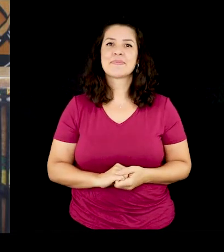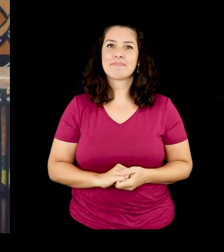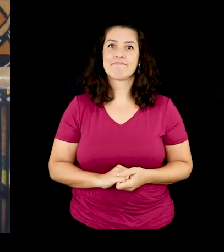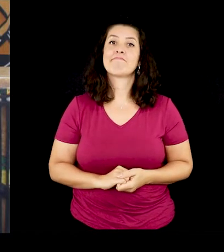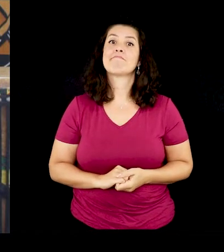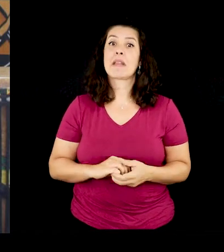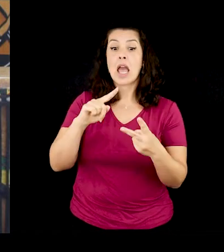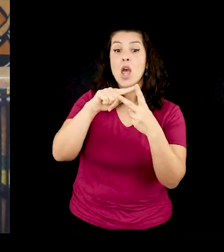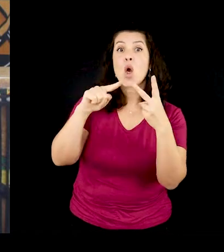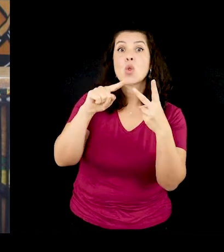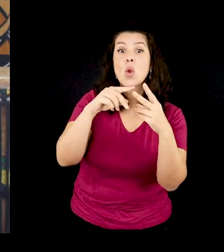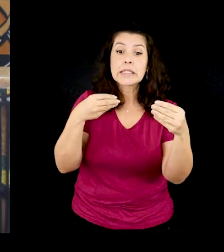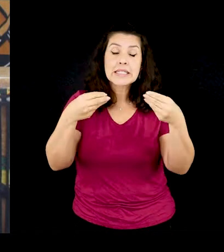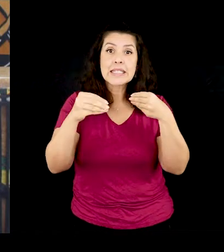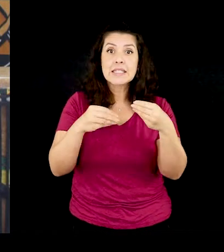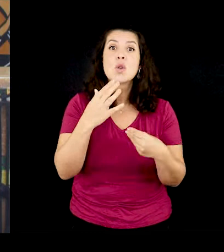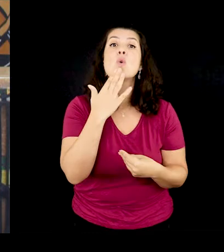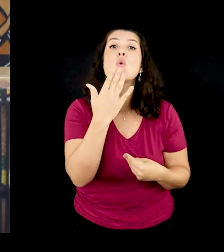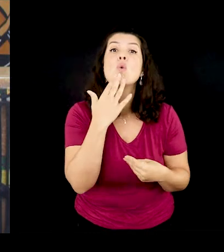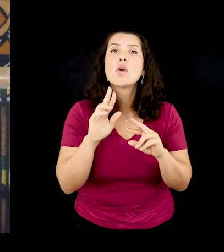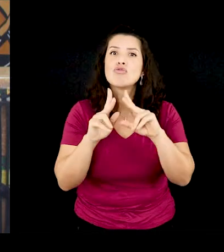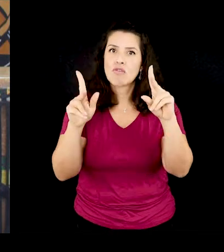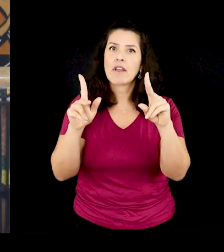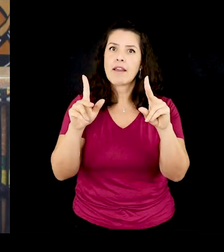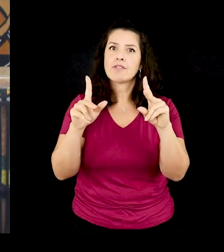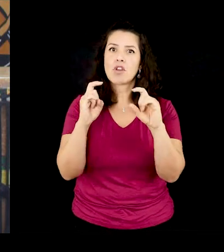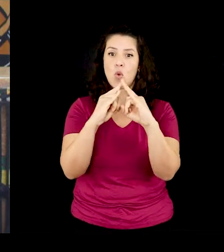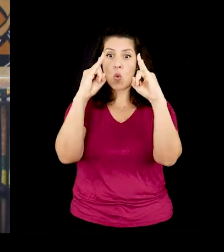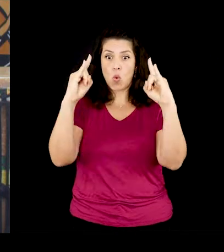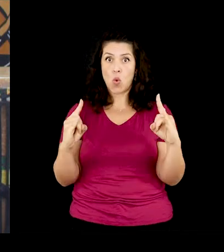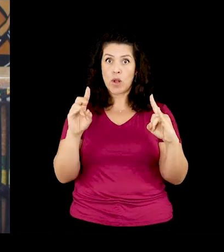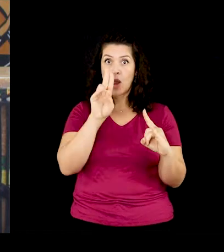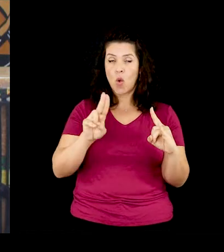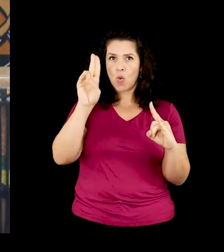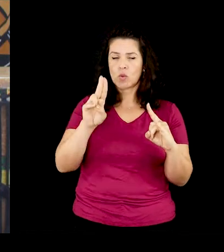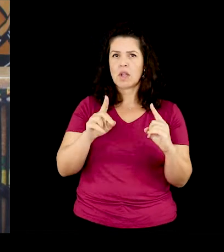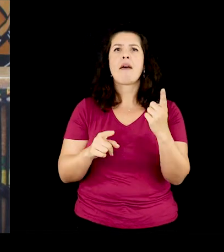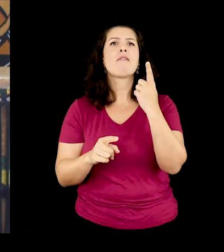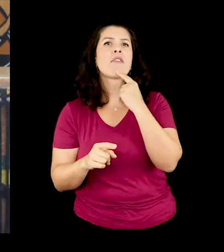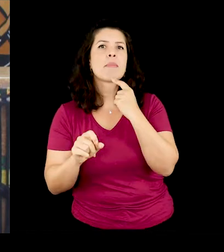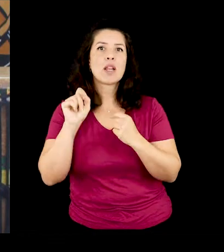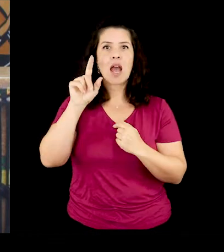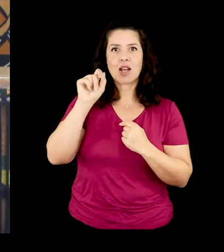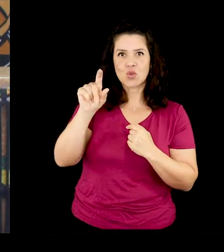Dois tecidos de cores diferentes para fazer a lona. Vou pegar um vermelho e um azul.